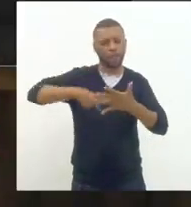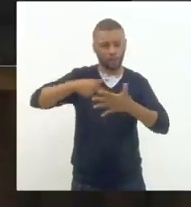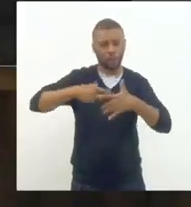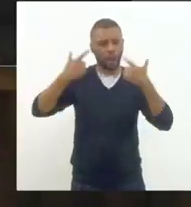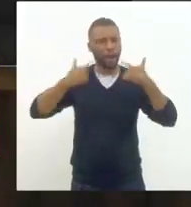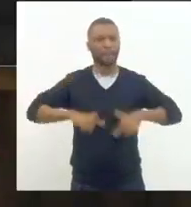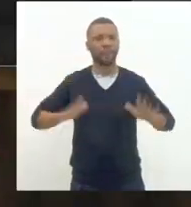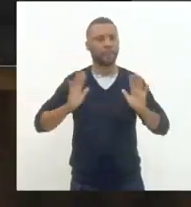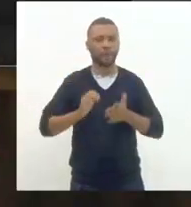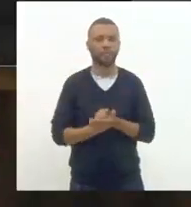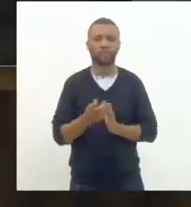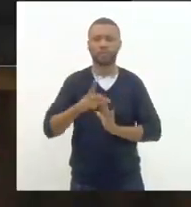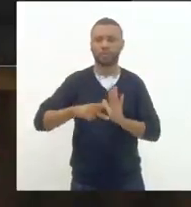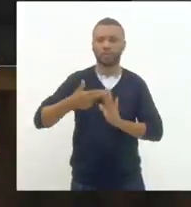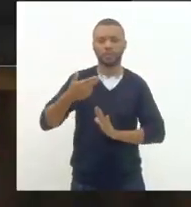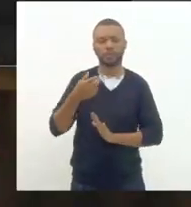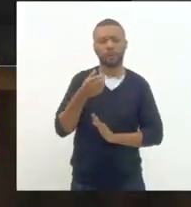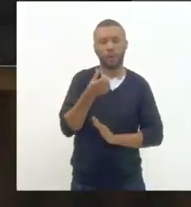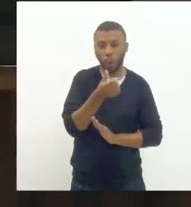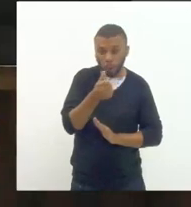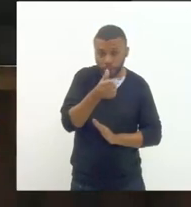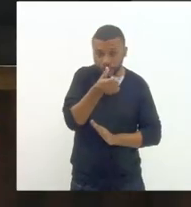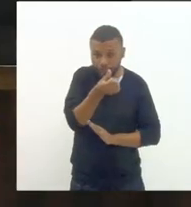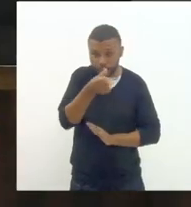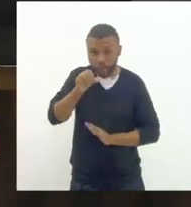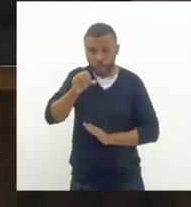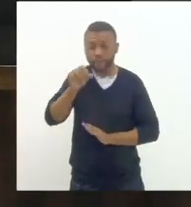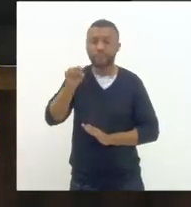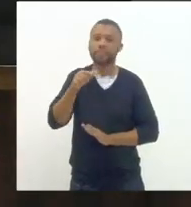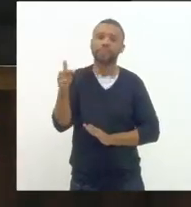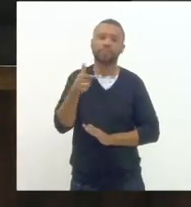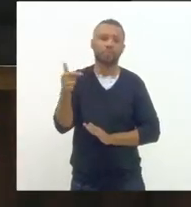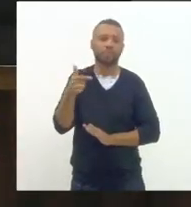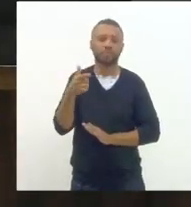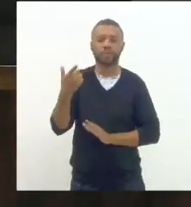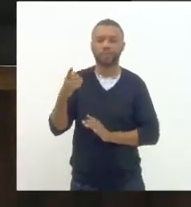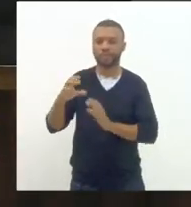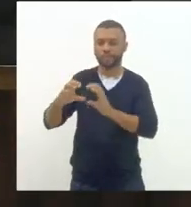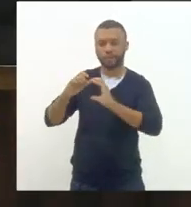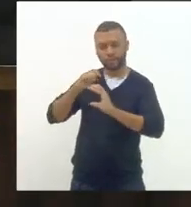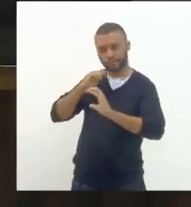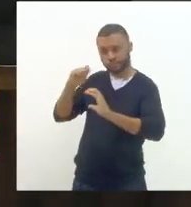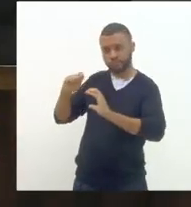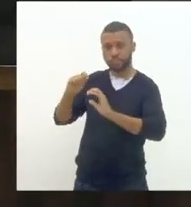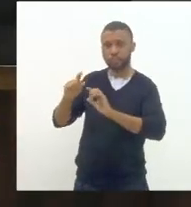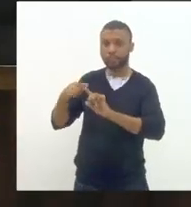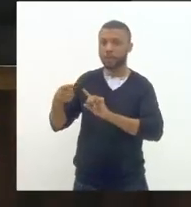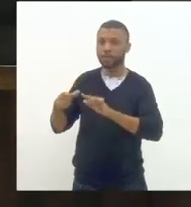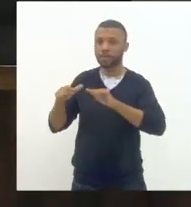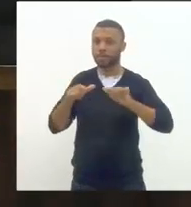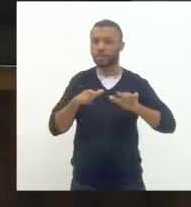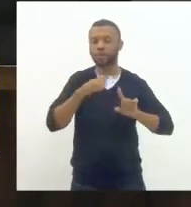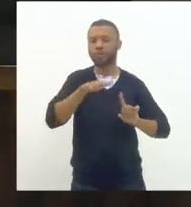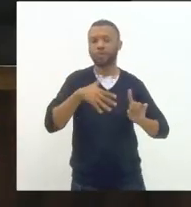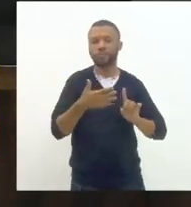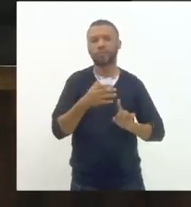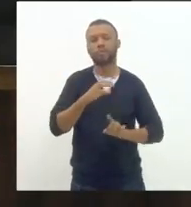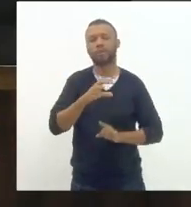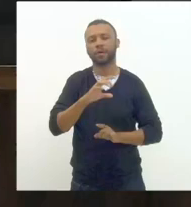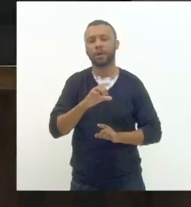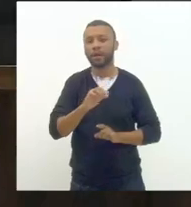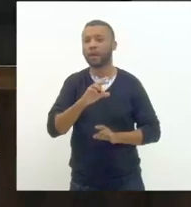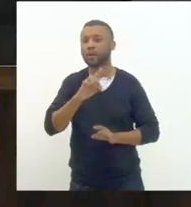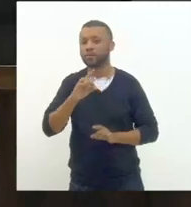resolução 1269 de 22, de autoria do deputado Renato Zaca, concede medalha Tiradentes, respectivo diploma ao doutor Cláudio Pena